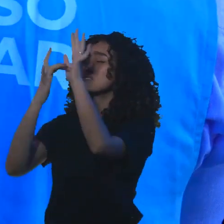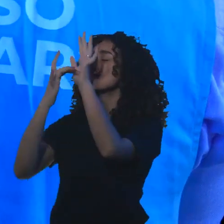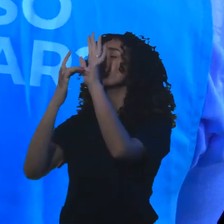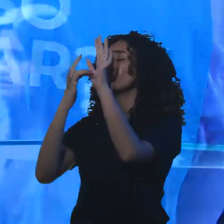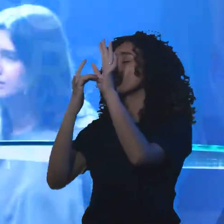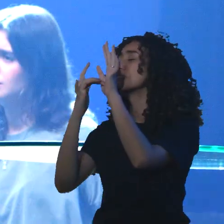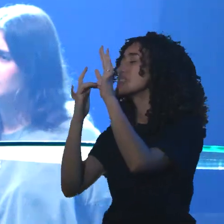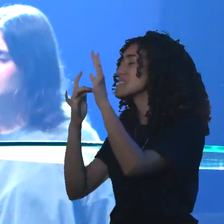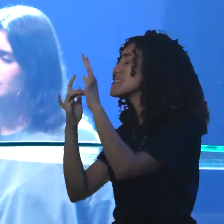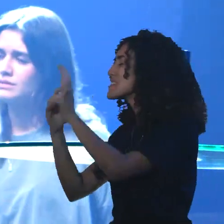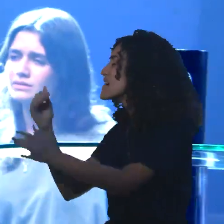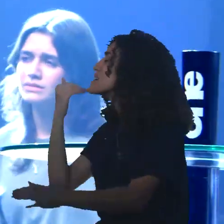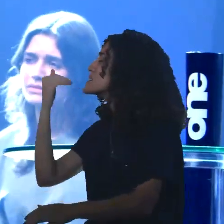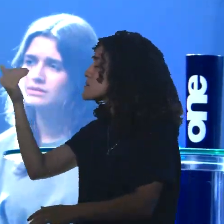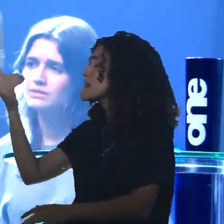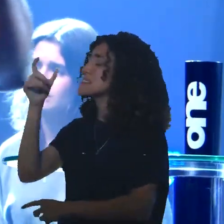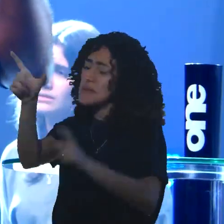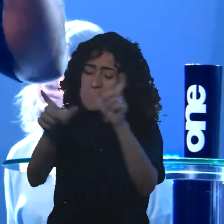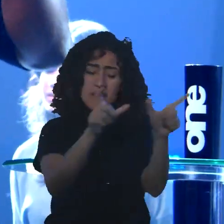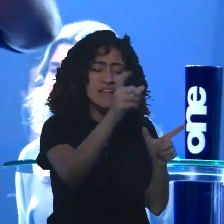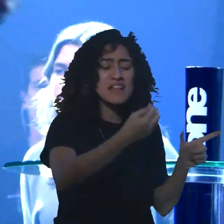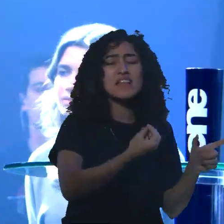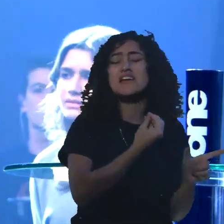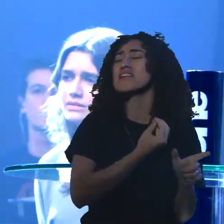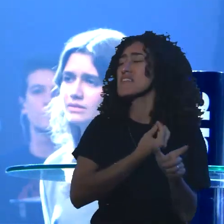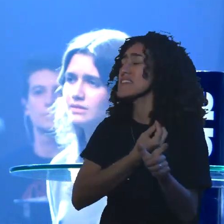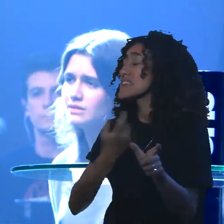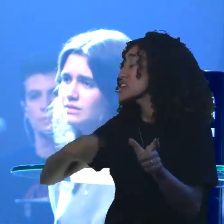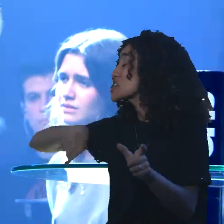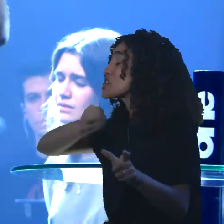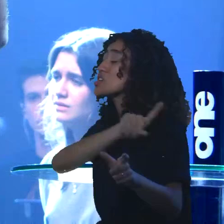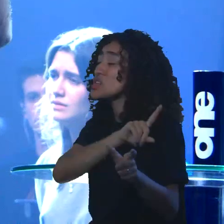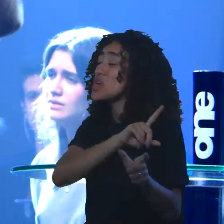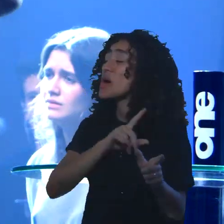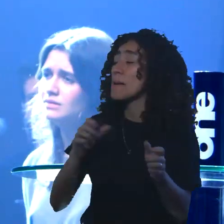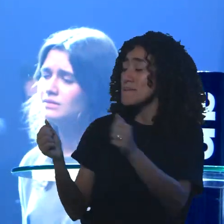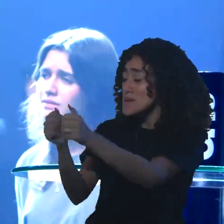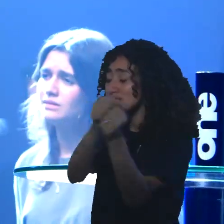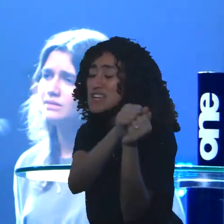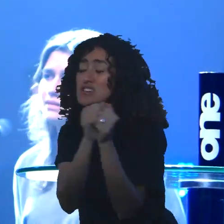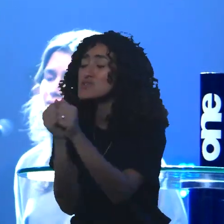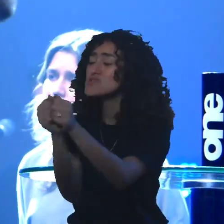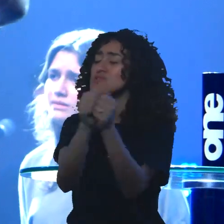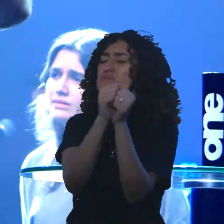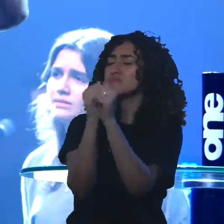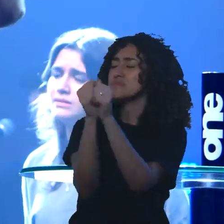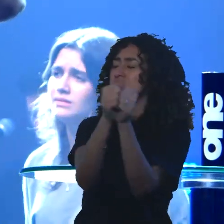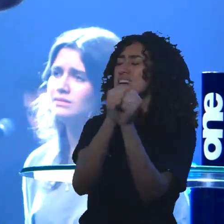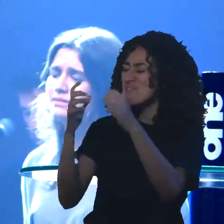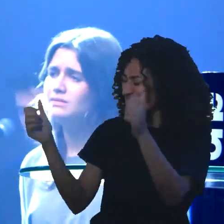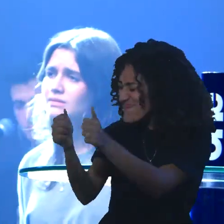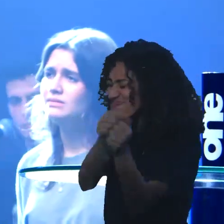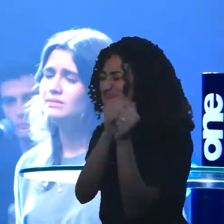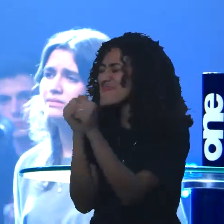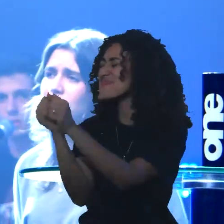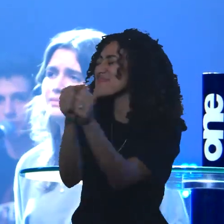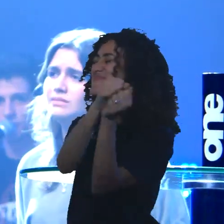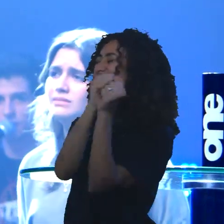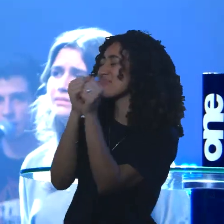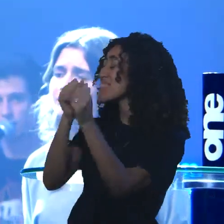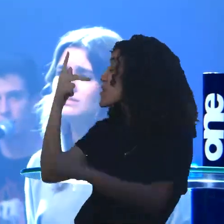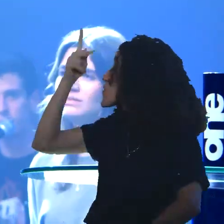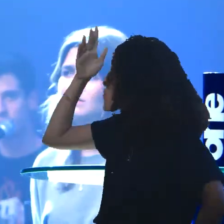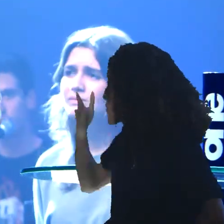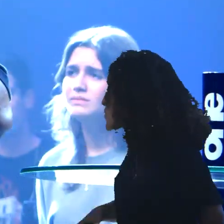ministro sobre a vida dos meus irmãos. Que haja comunhão, que haja comunhão, que haja comunhão da Tua